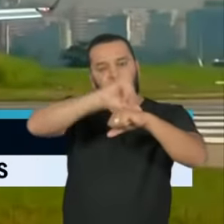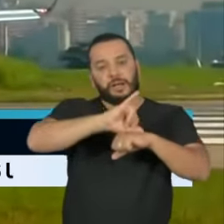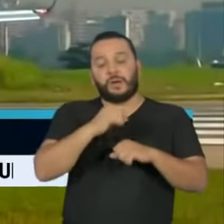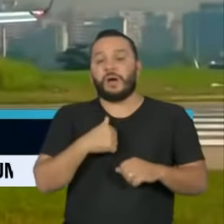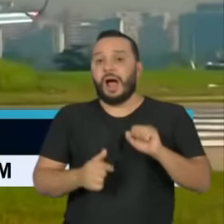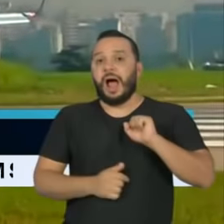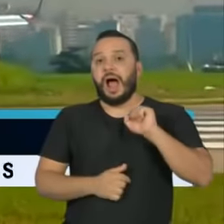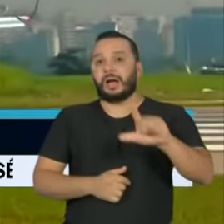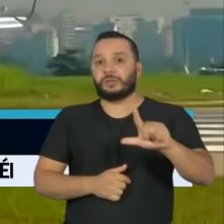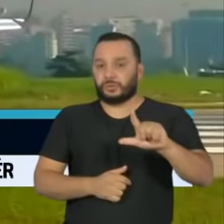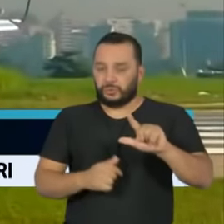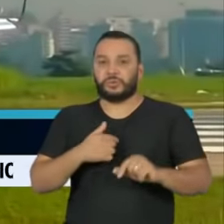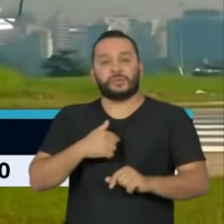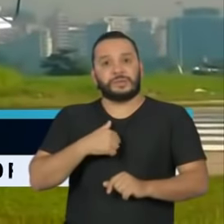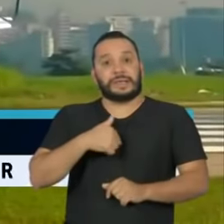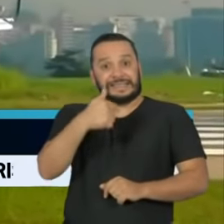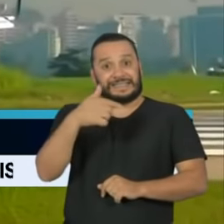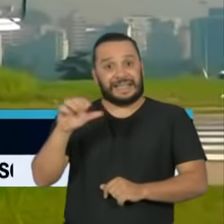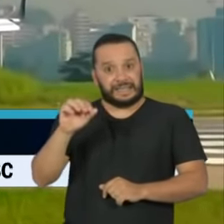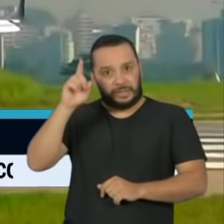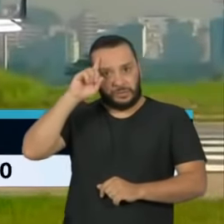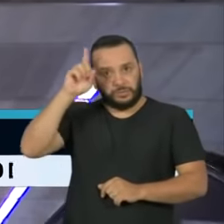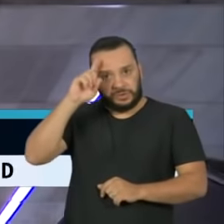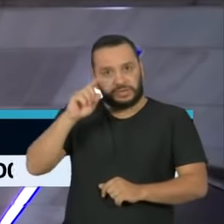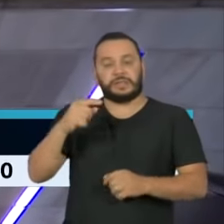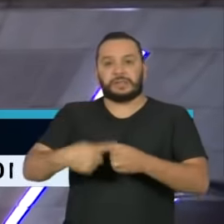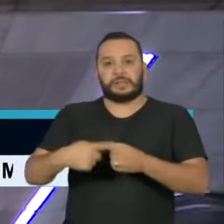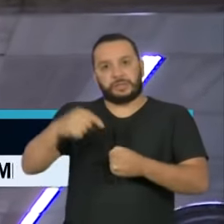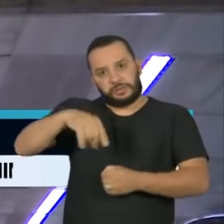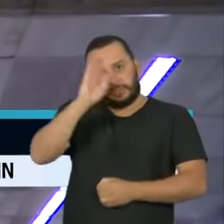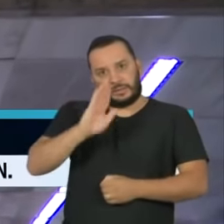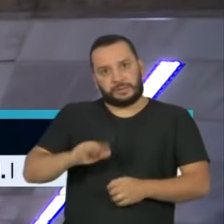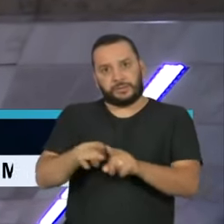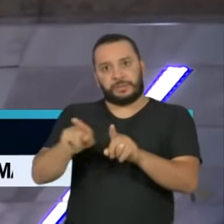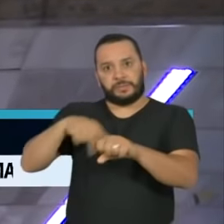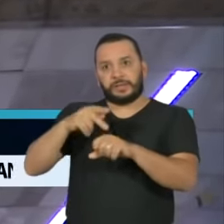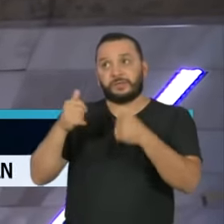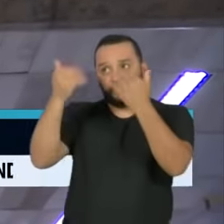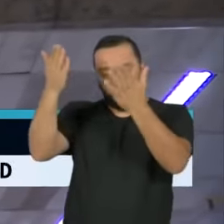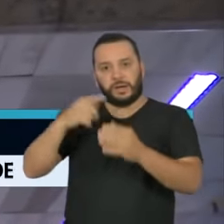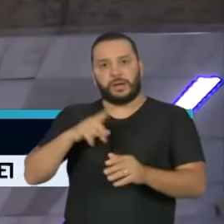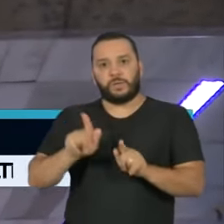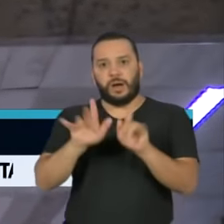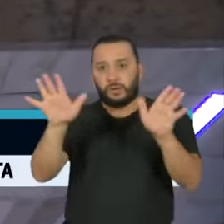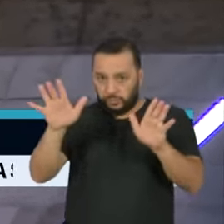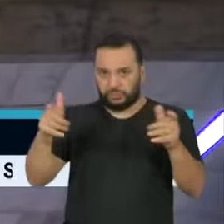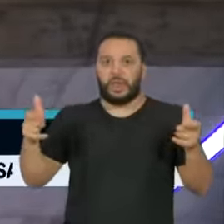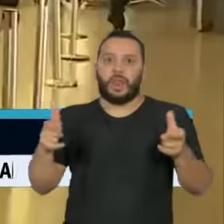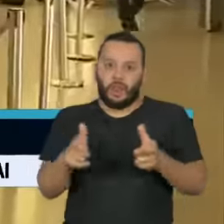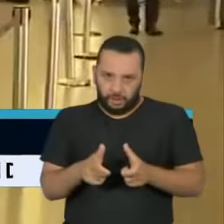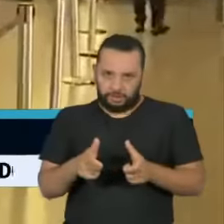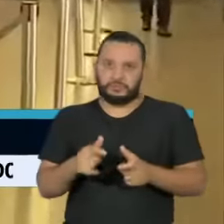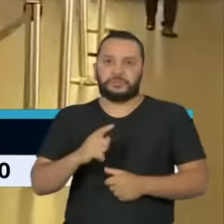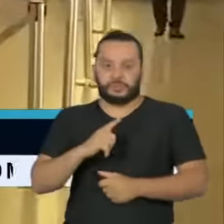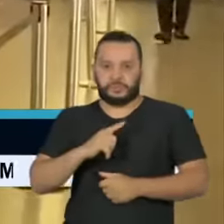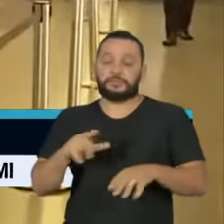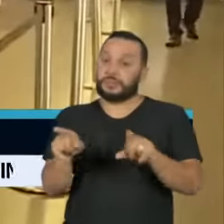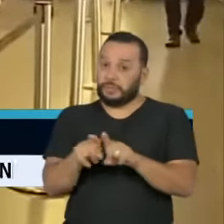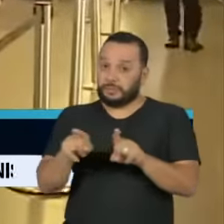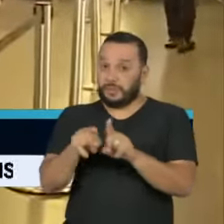apenas 25 cidades no Brasil e no exterior. Guarulhos não é o único a ter queda na frequência de viagens. O